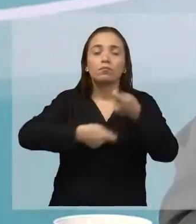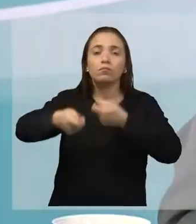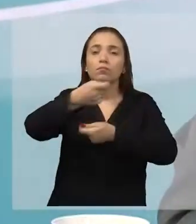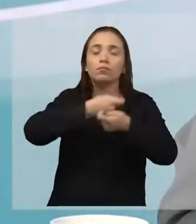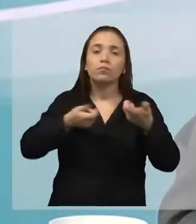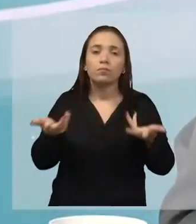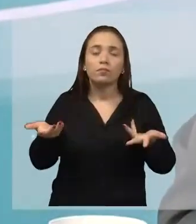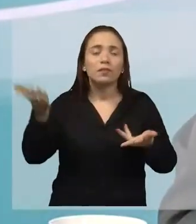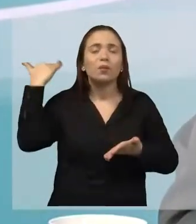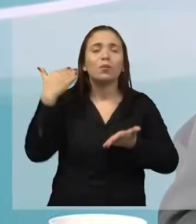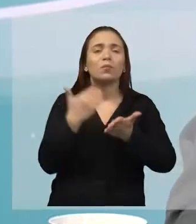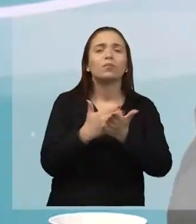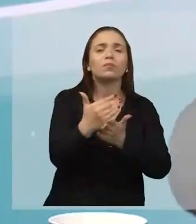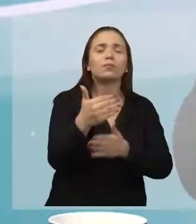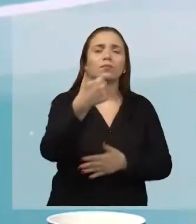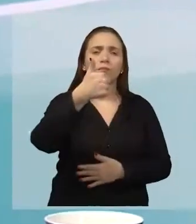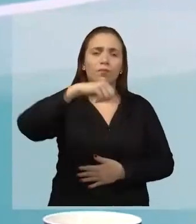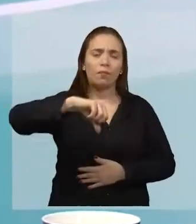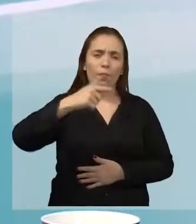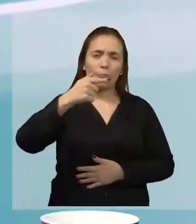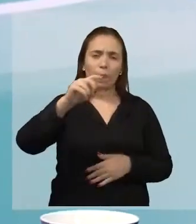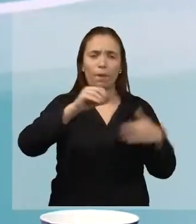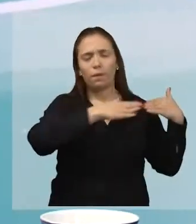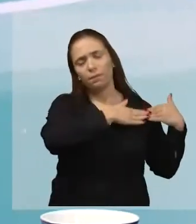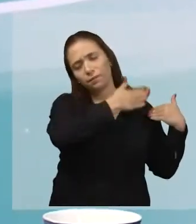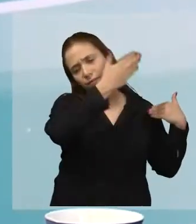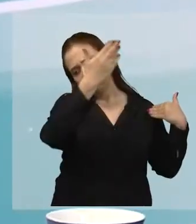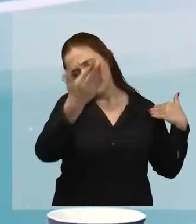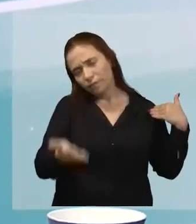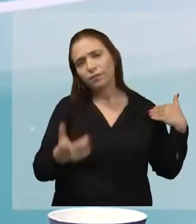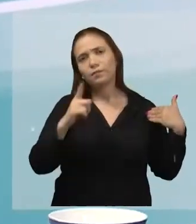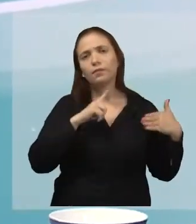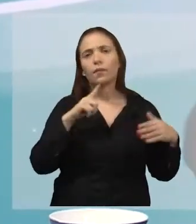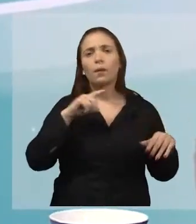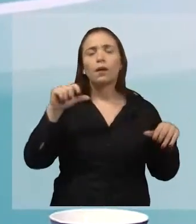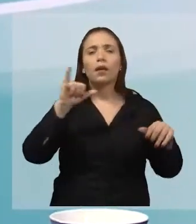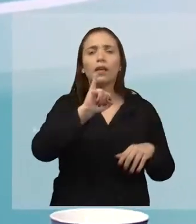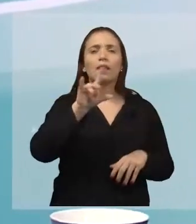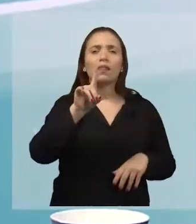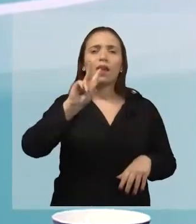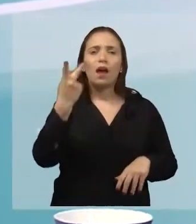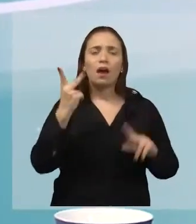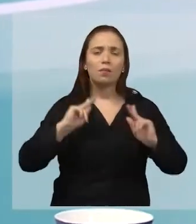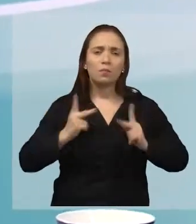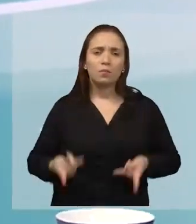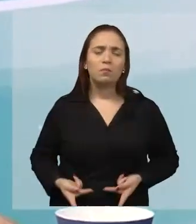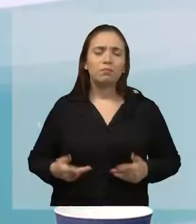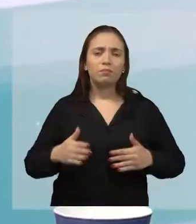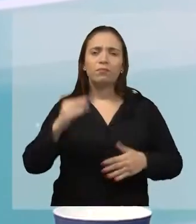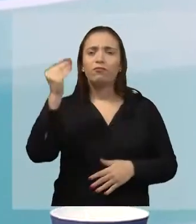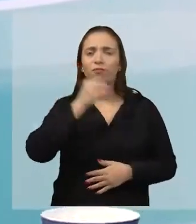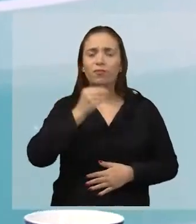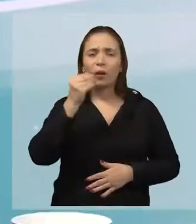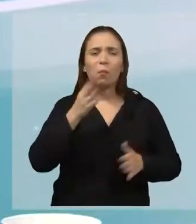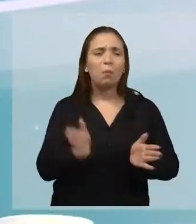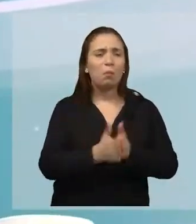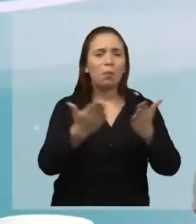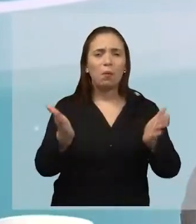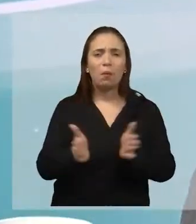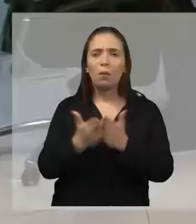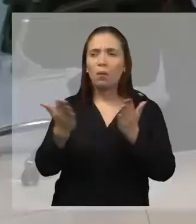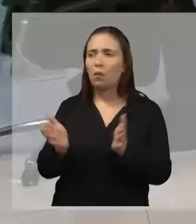que a gente já esgotou o tempo para esse bloco. Vamos voltar na sequência, aprofundando um pouco mais esses aspectos